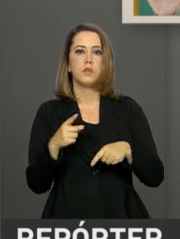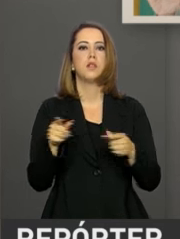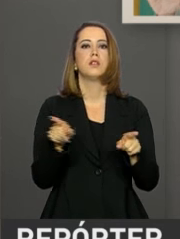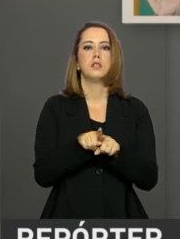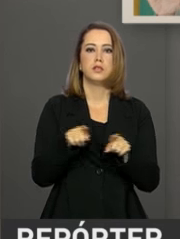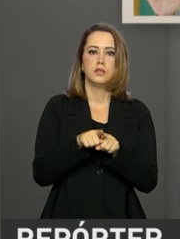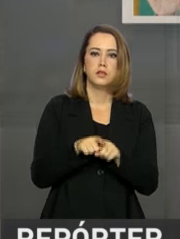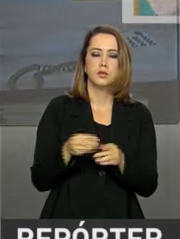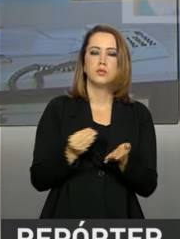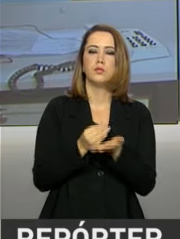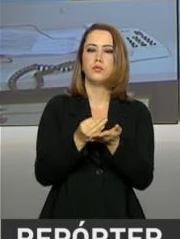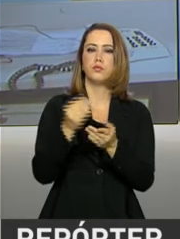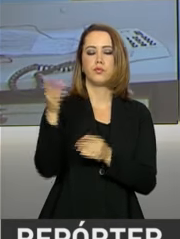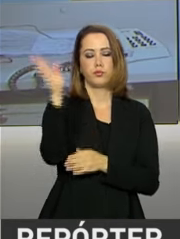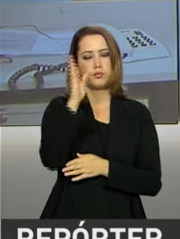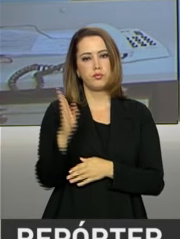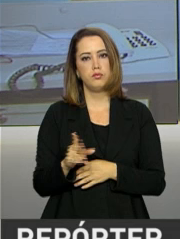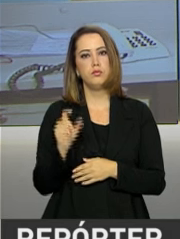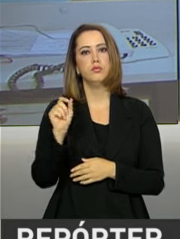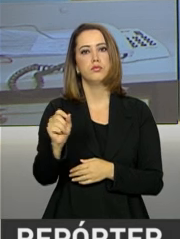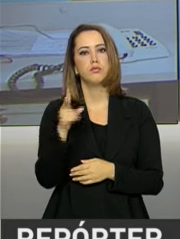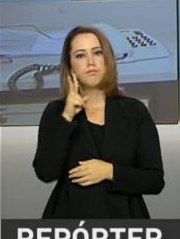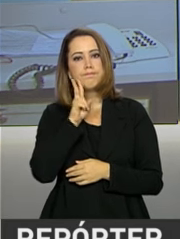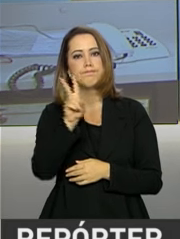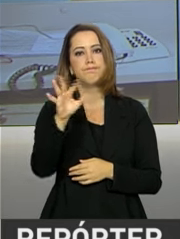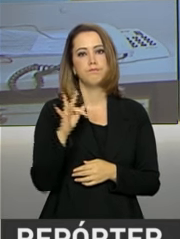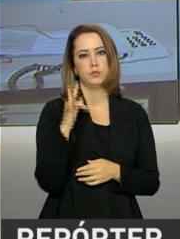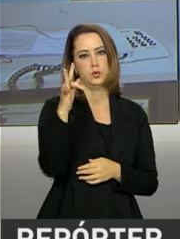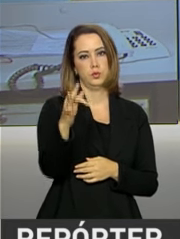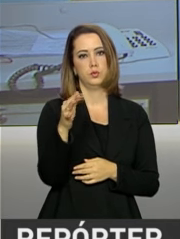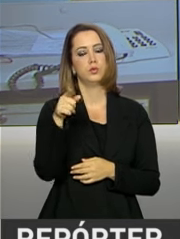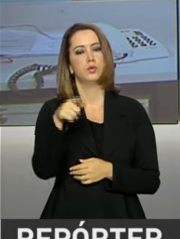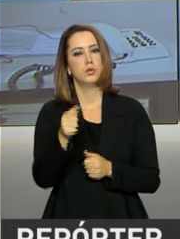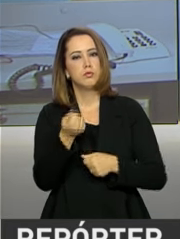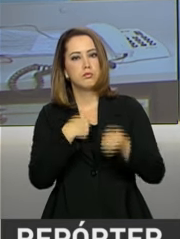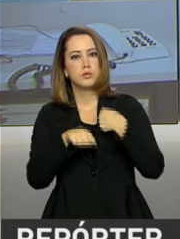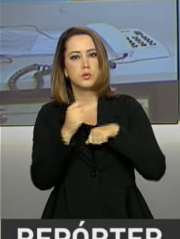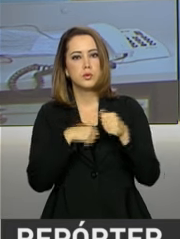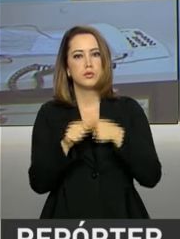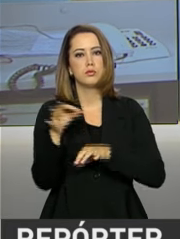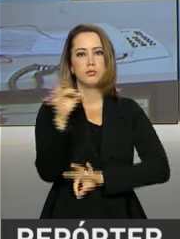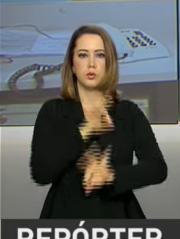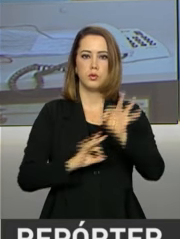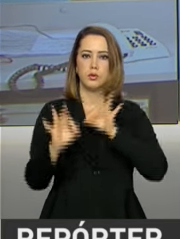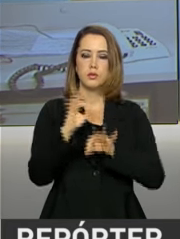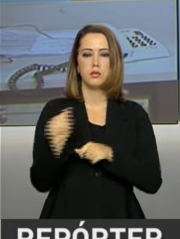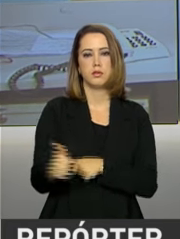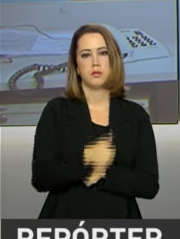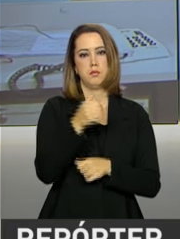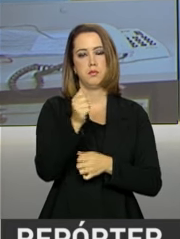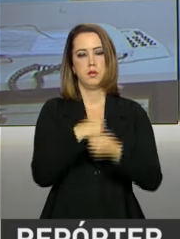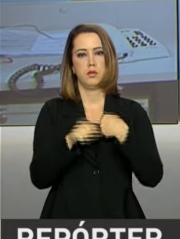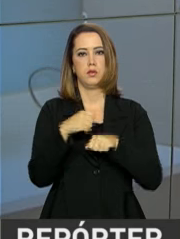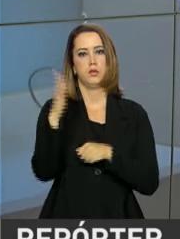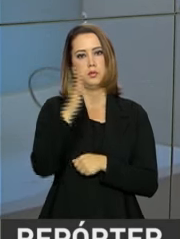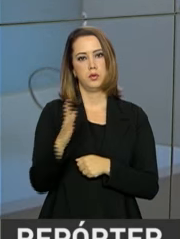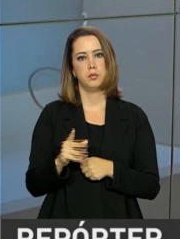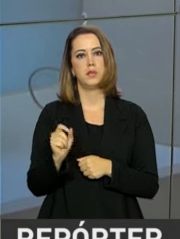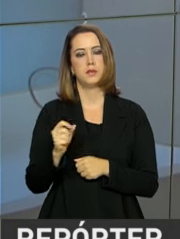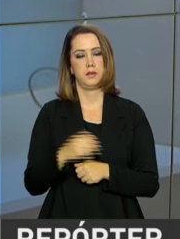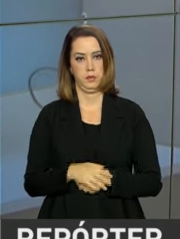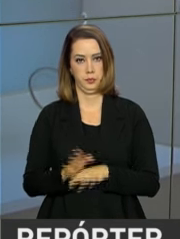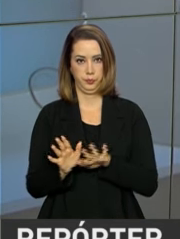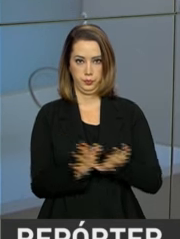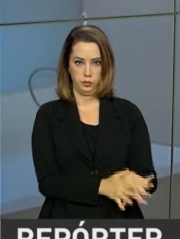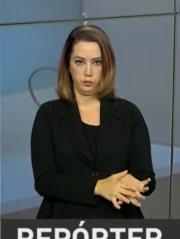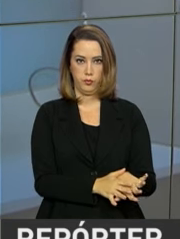Brasil como forma de dar mais previsibilidade e permitir uma melhor organização da economia brasileira. As